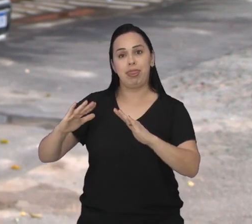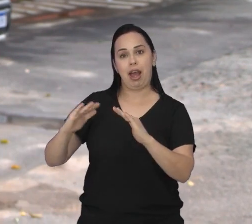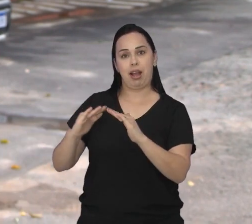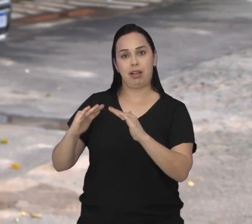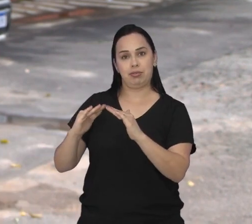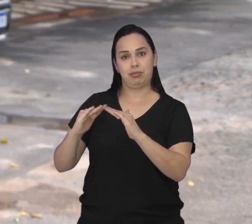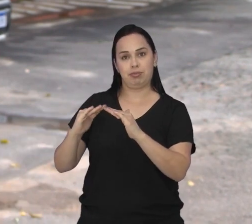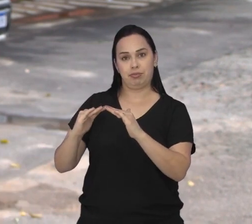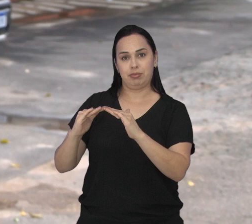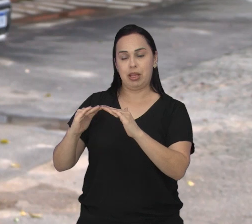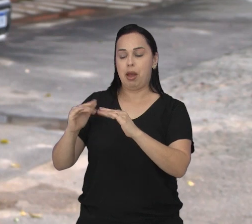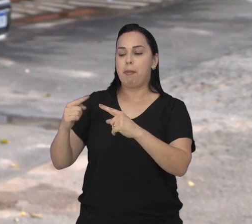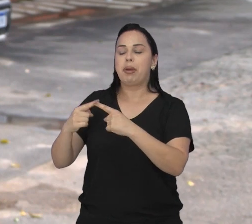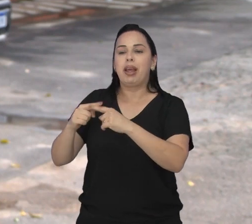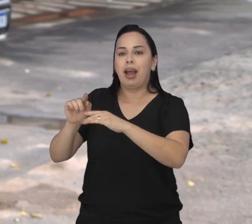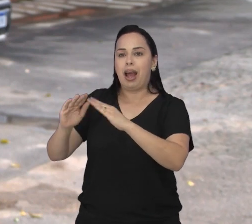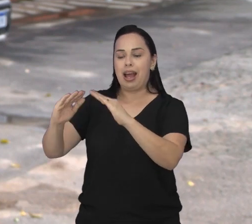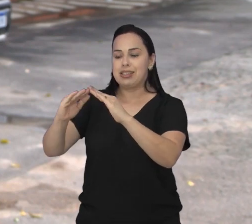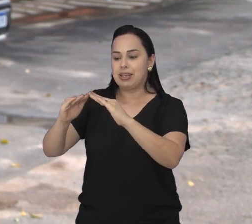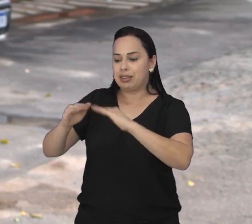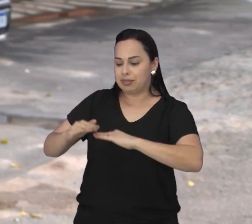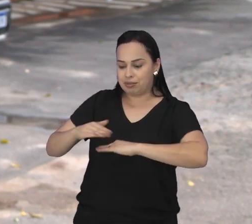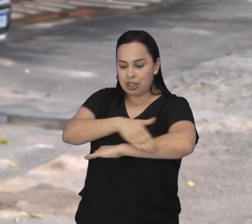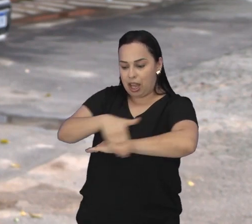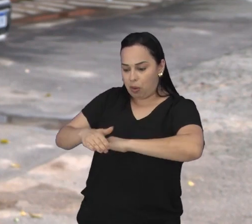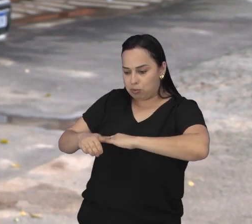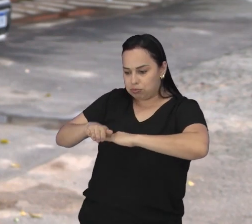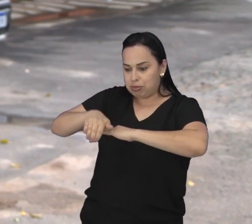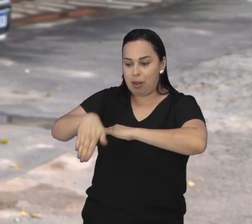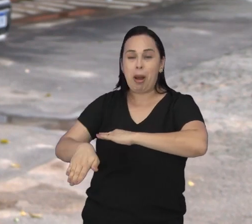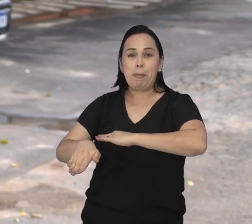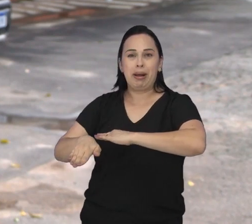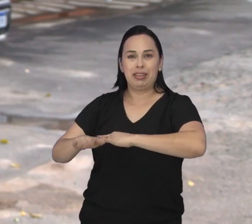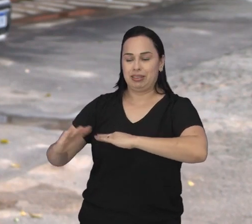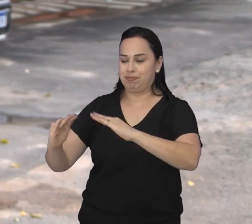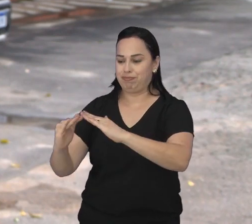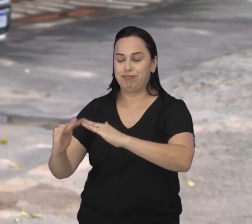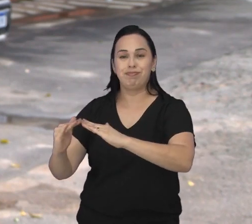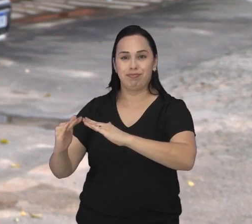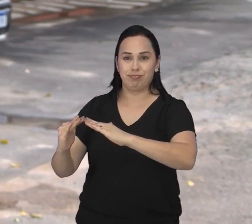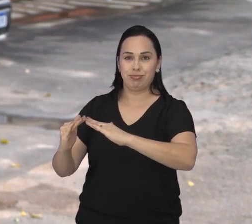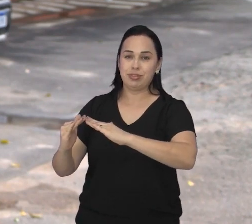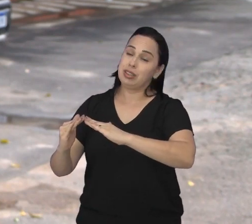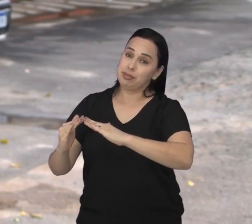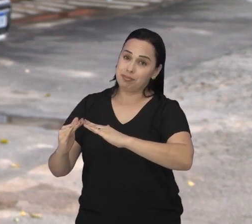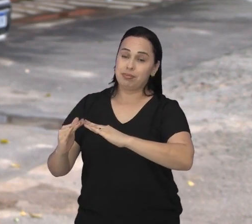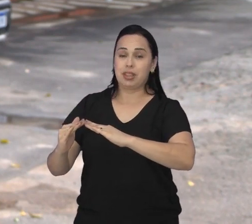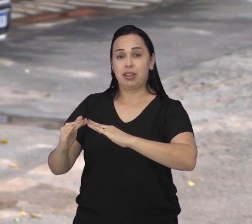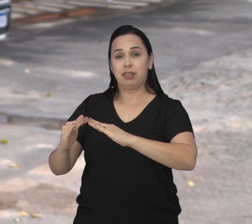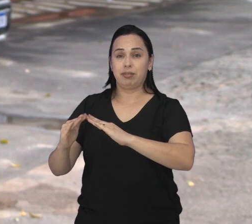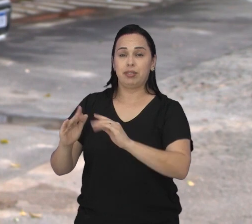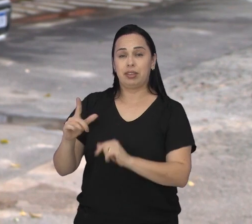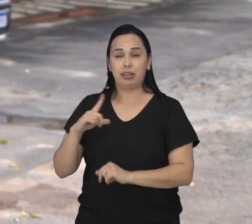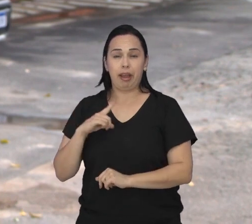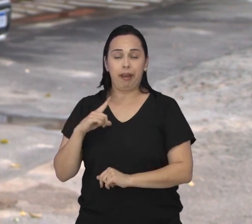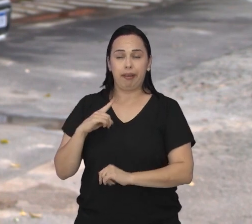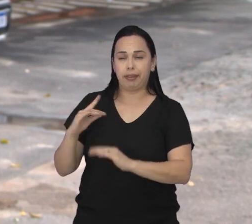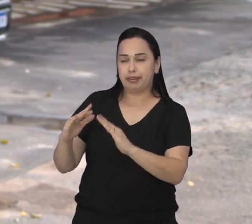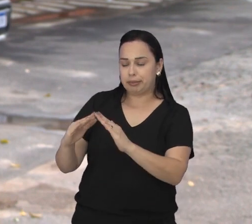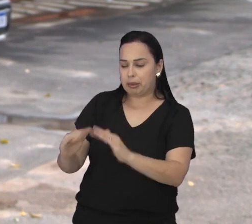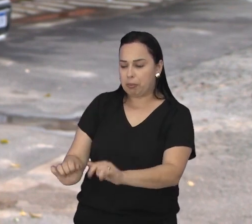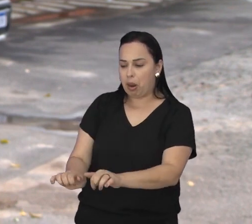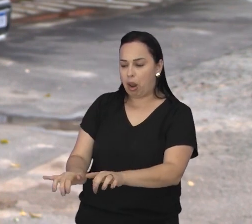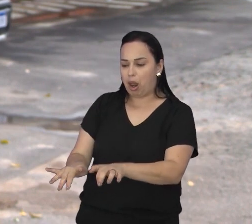as moradias que eram de um nível um pouco mais baixo em 2 quarteirões, onde teve